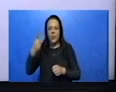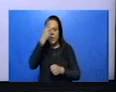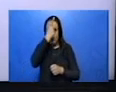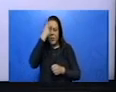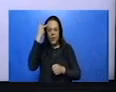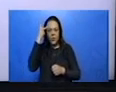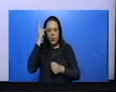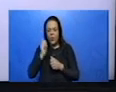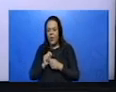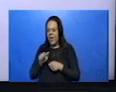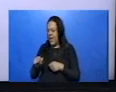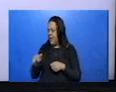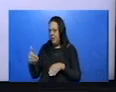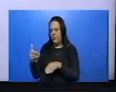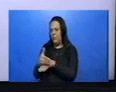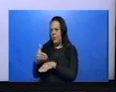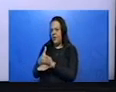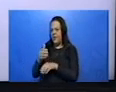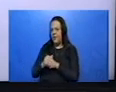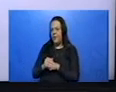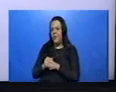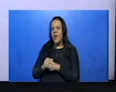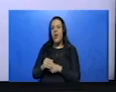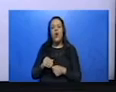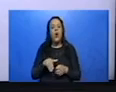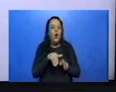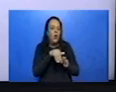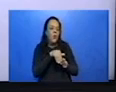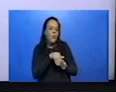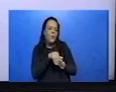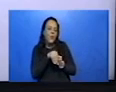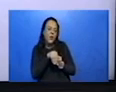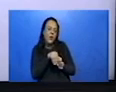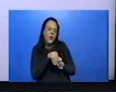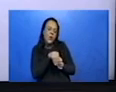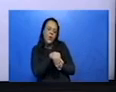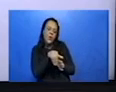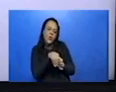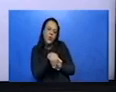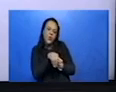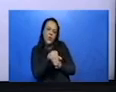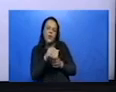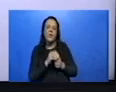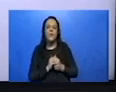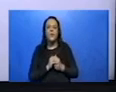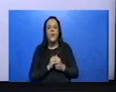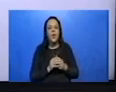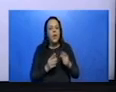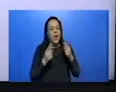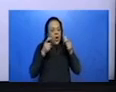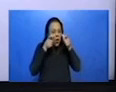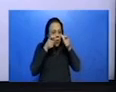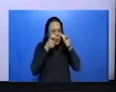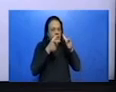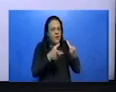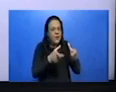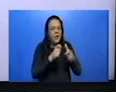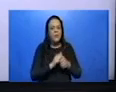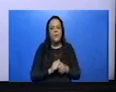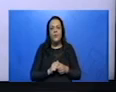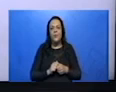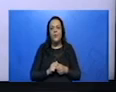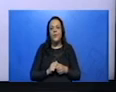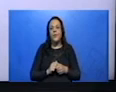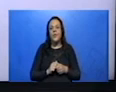como se ele não participasse. É recomendável, vale observar, né, observa-se. Nesse sentido, ele vai dar